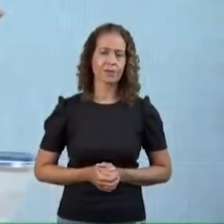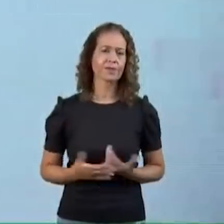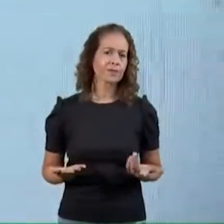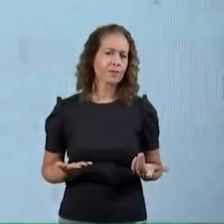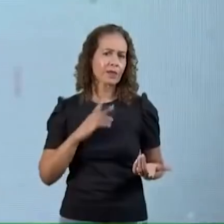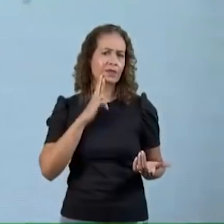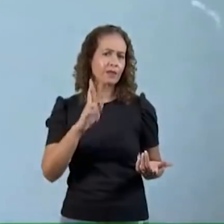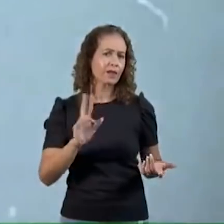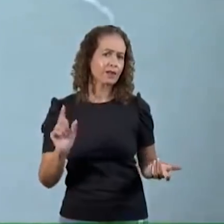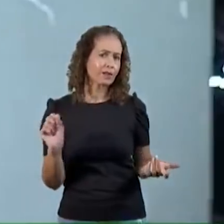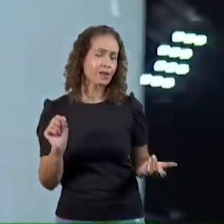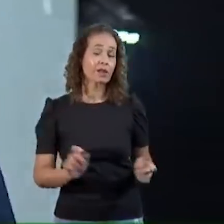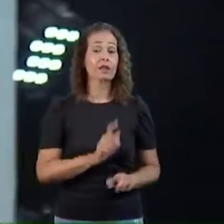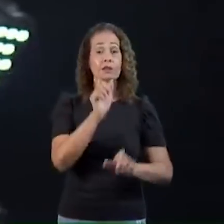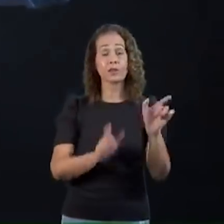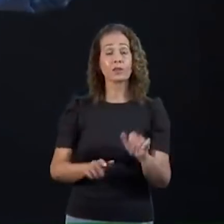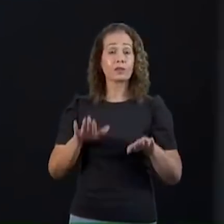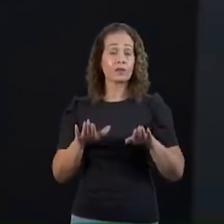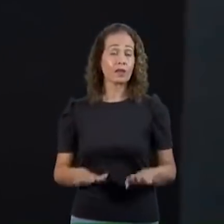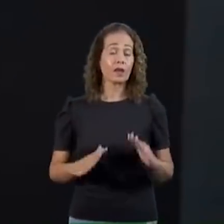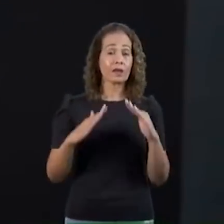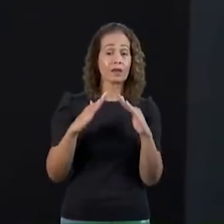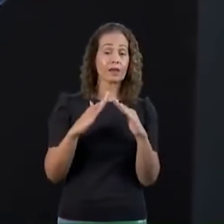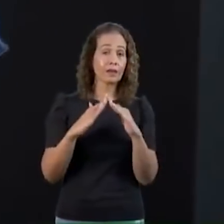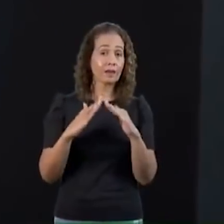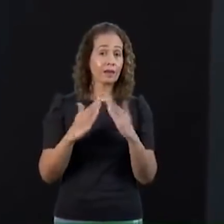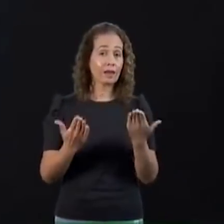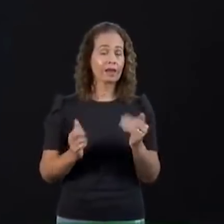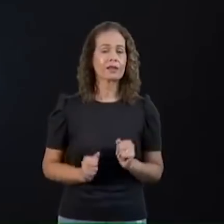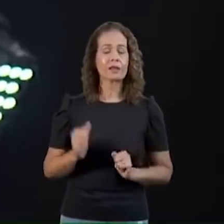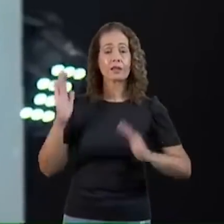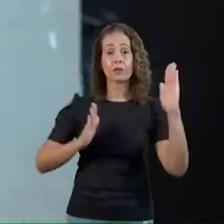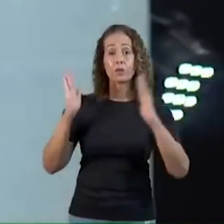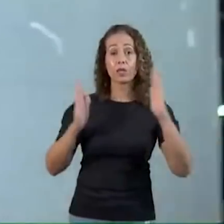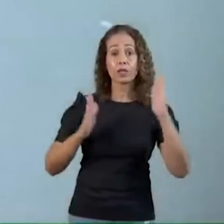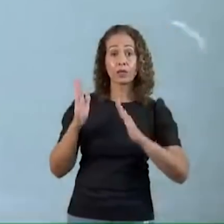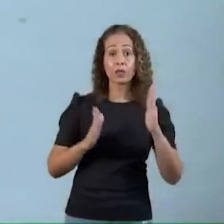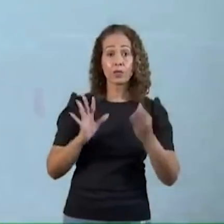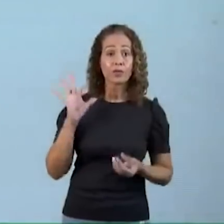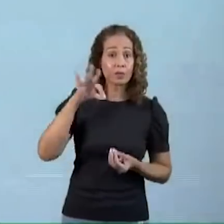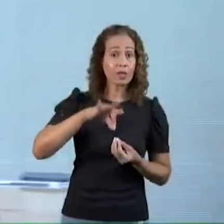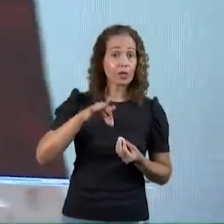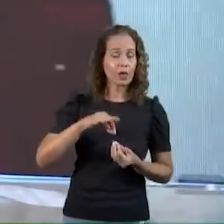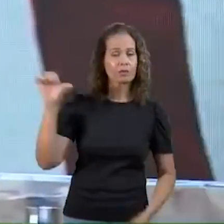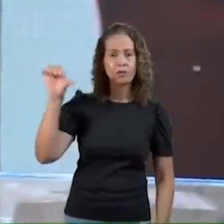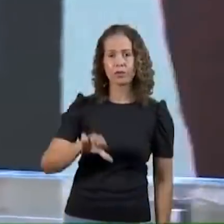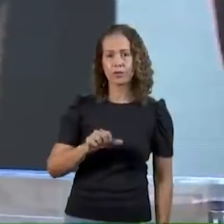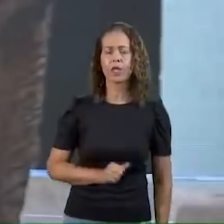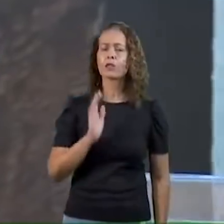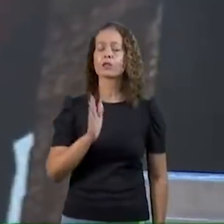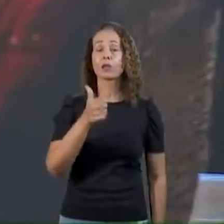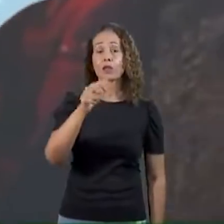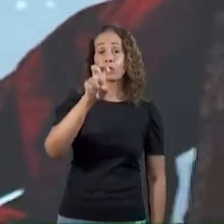Resultado? Muitas pessoas foram para dentro de casa e entraram para um período espiritual terrível. E você sabe o que eu já fui em 15